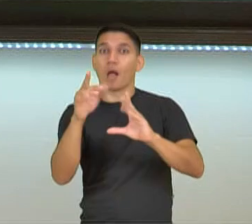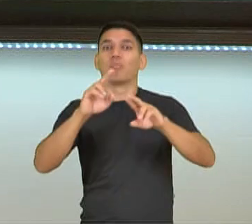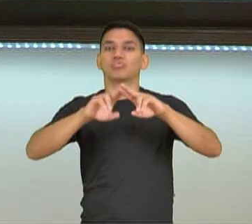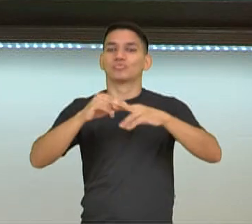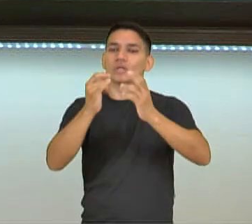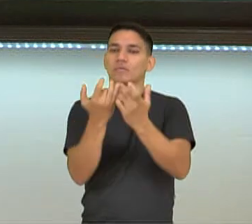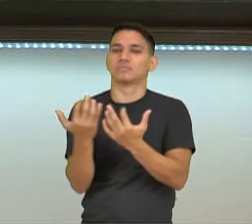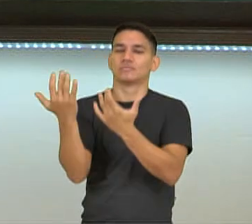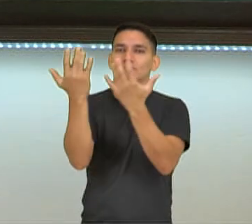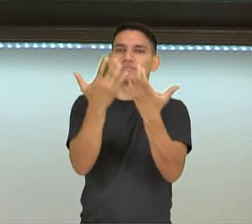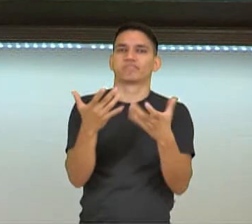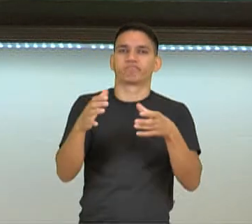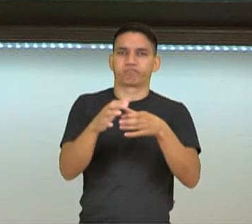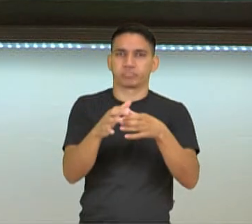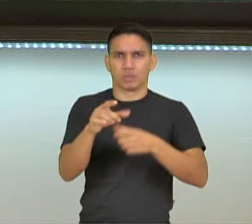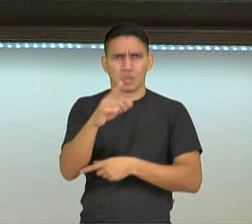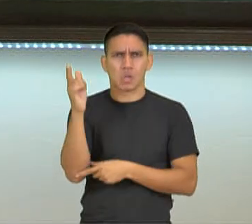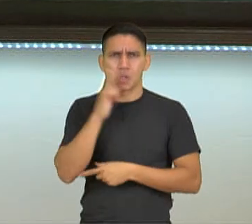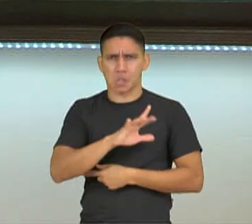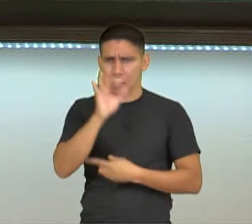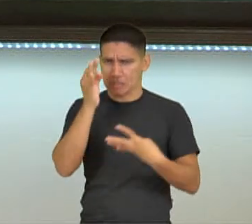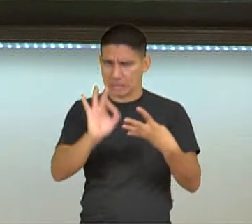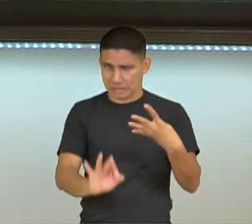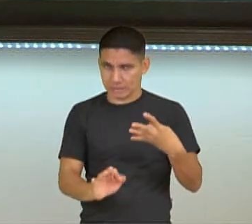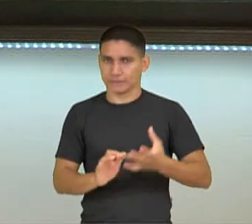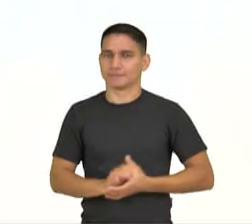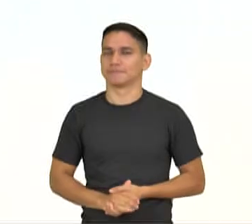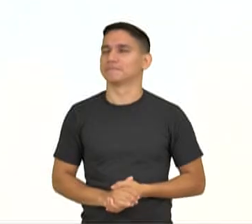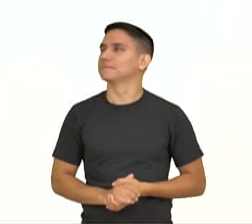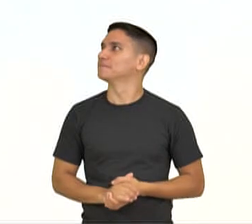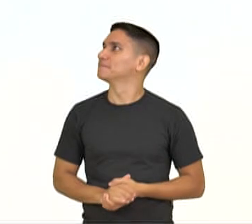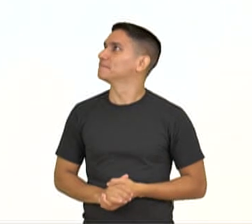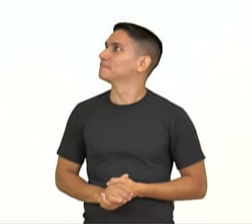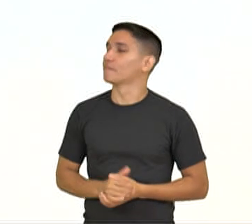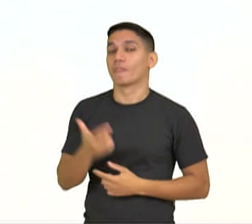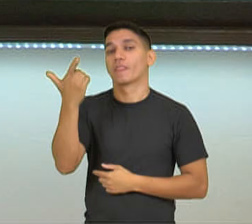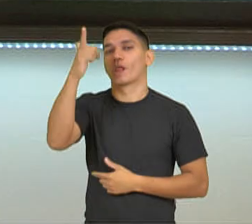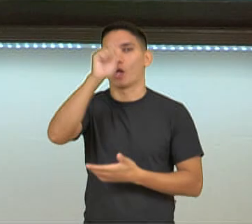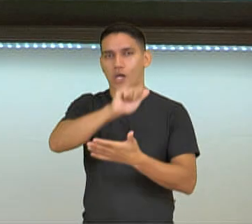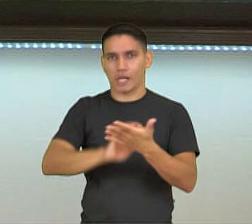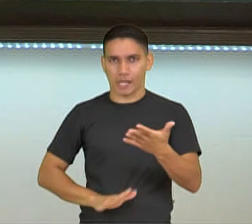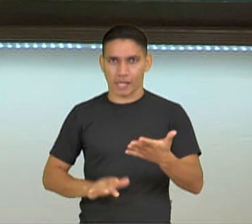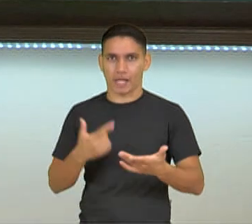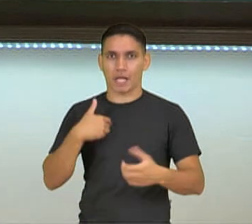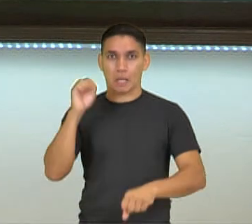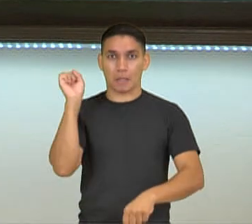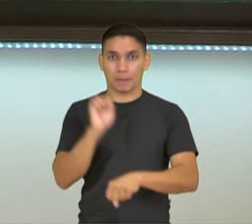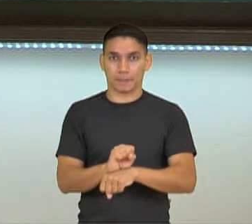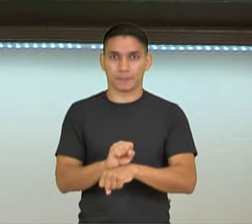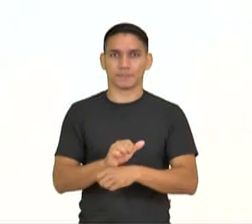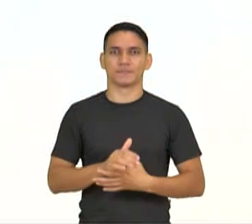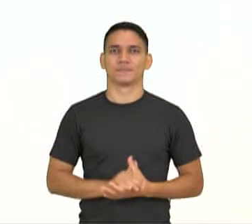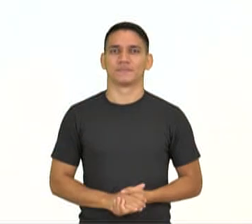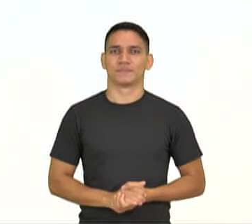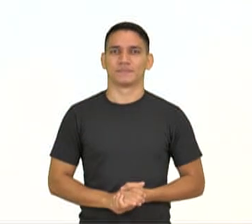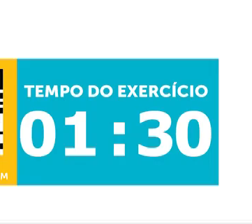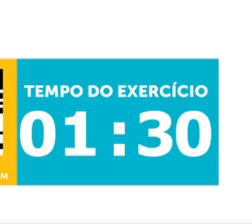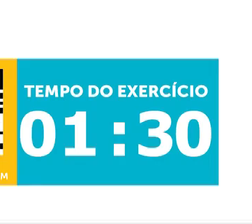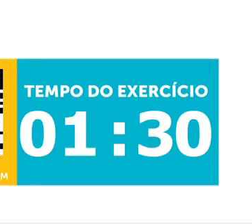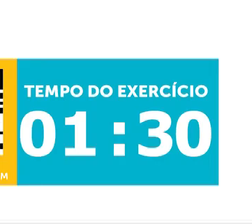certo? Acertaram? Acredito que sim, né? Vamos lá? Mais uma atividade, eu aguardo vocês aqui.